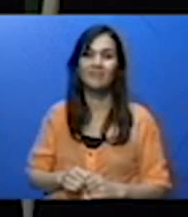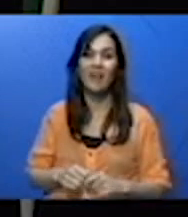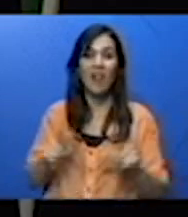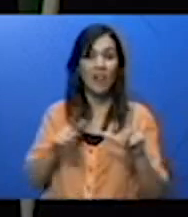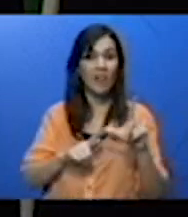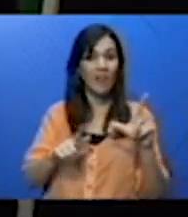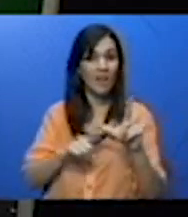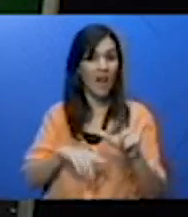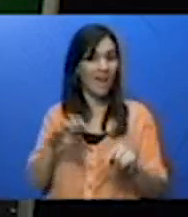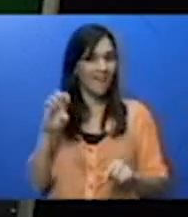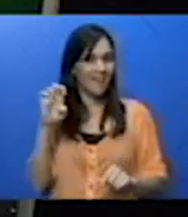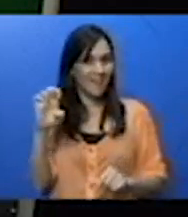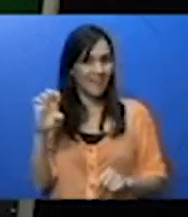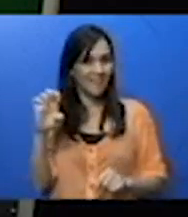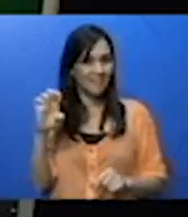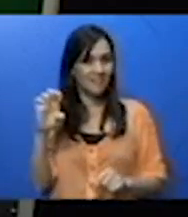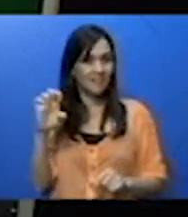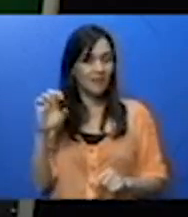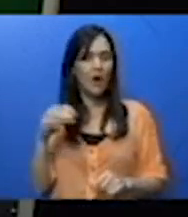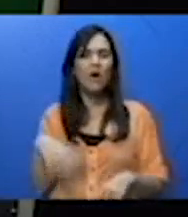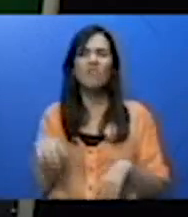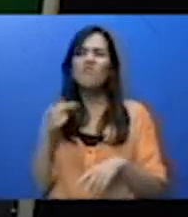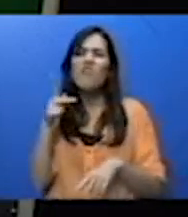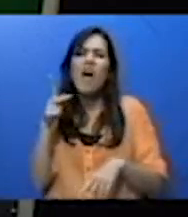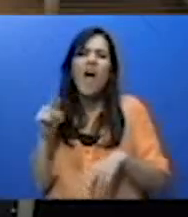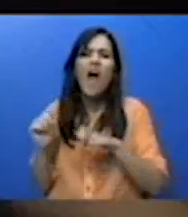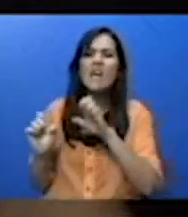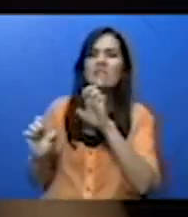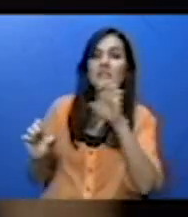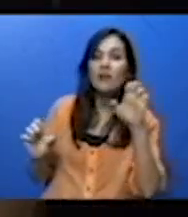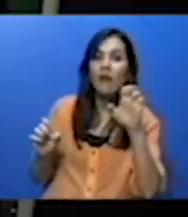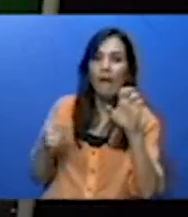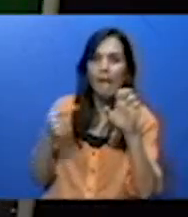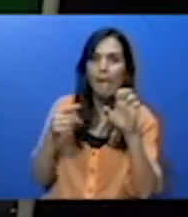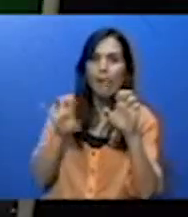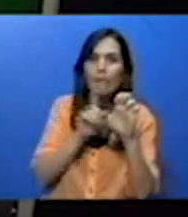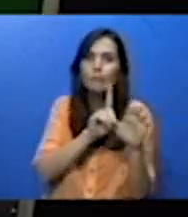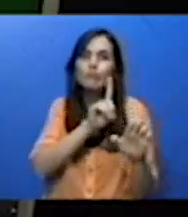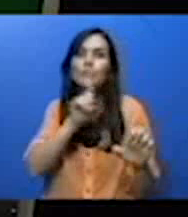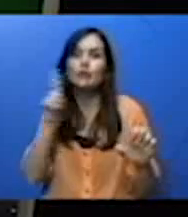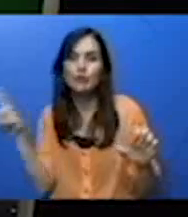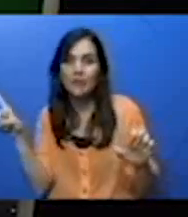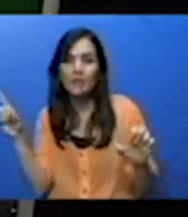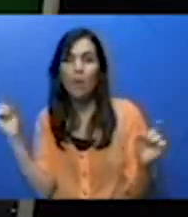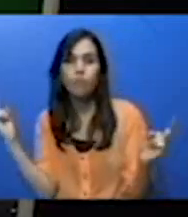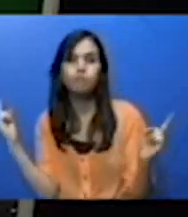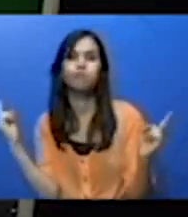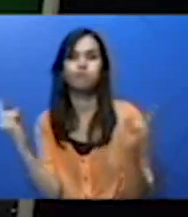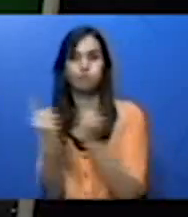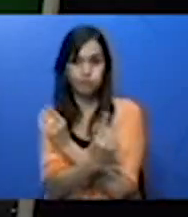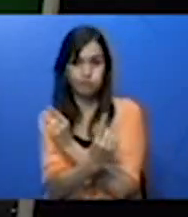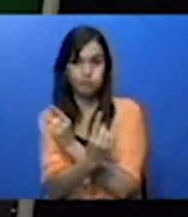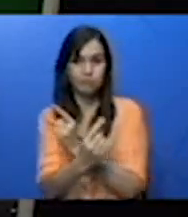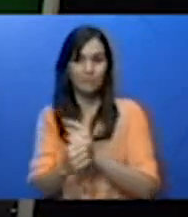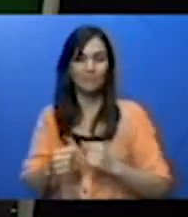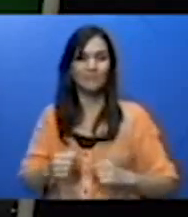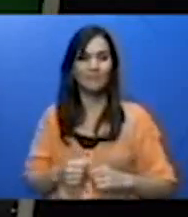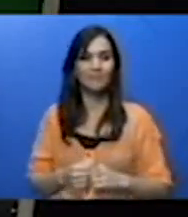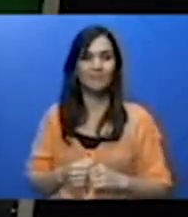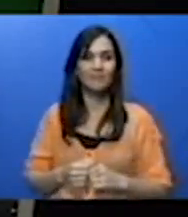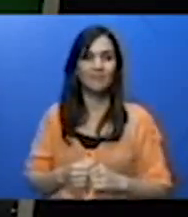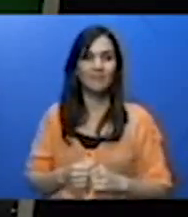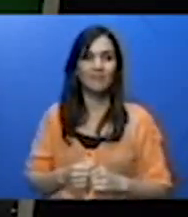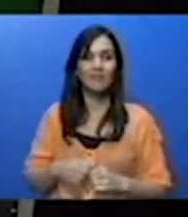E, para a esquerda jogar, ela ia para a direita, né? Para o outro lado. 6. Então